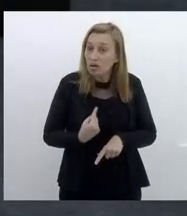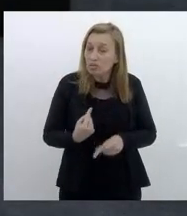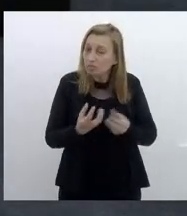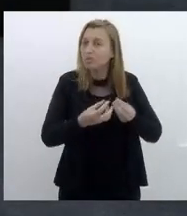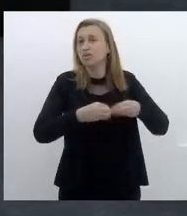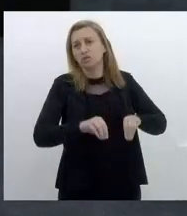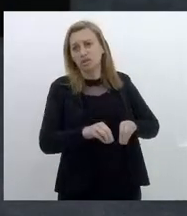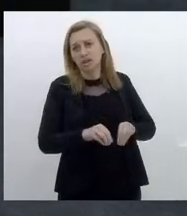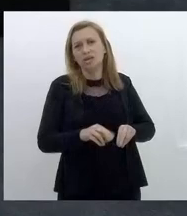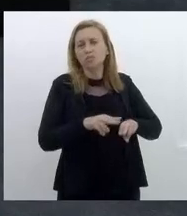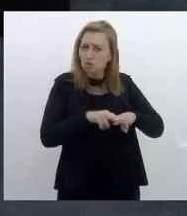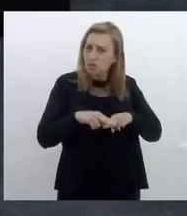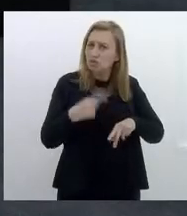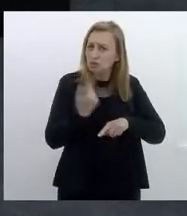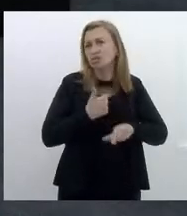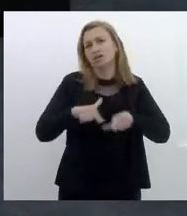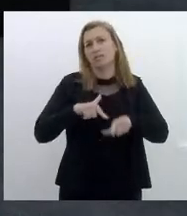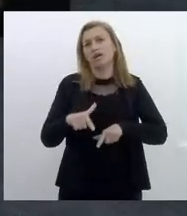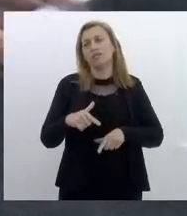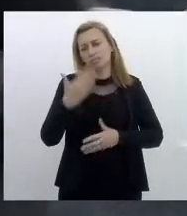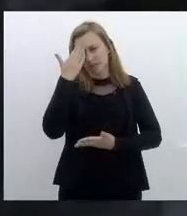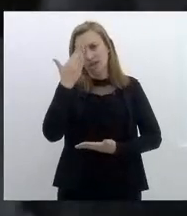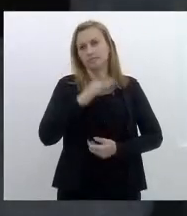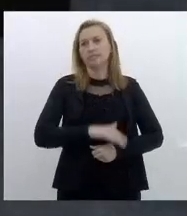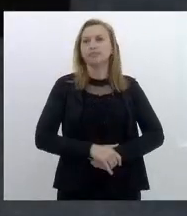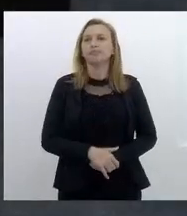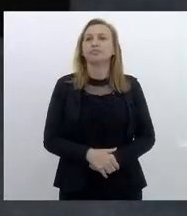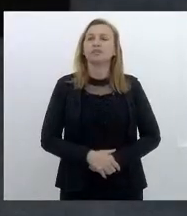em razão de nossa função obrigado